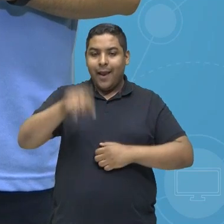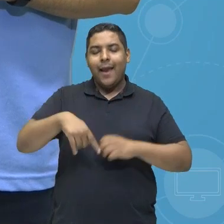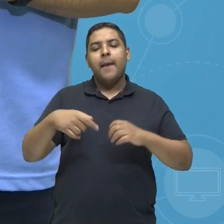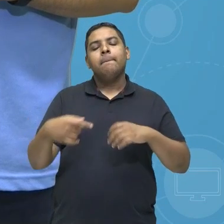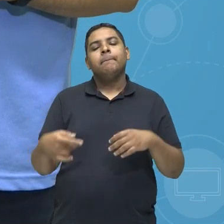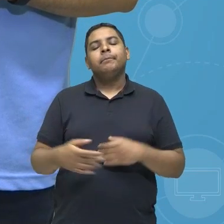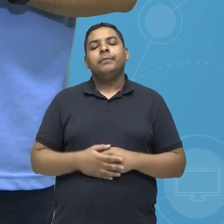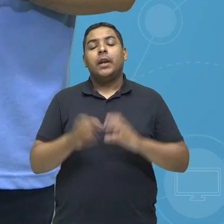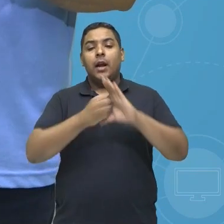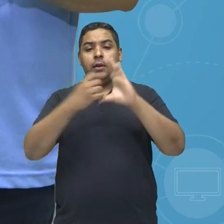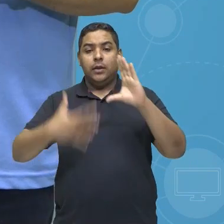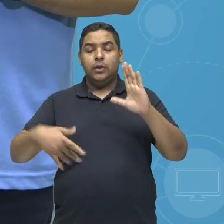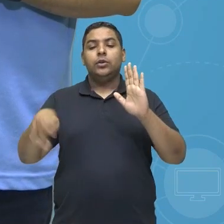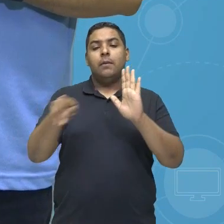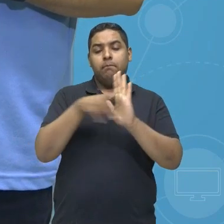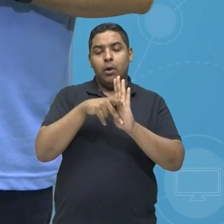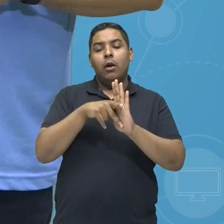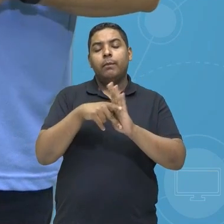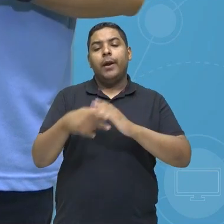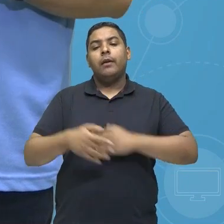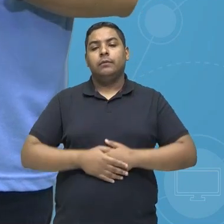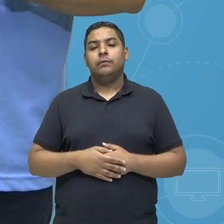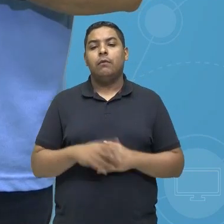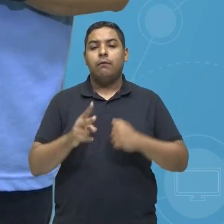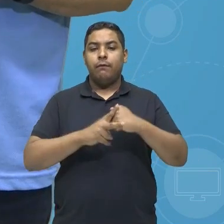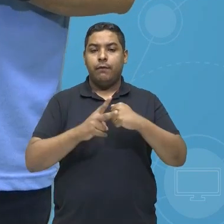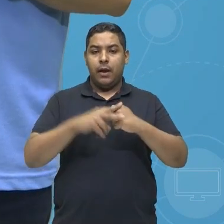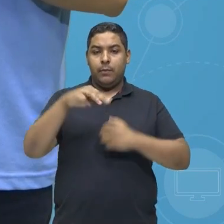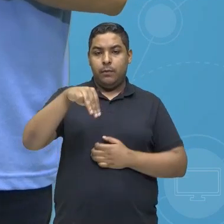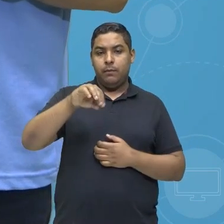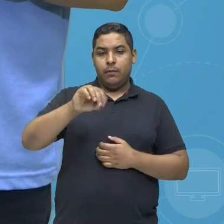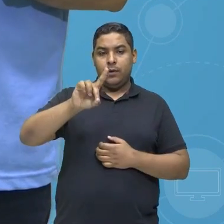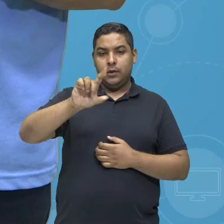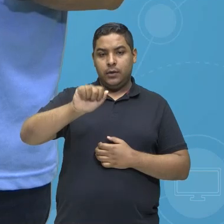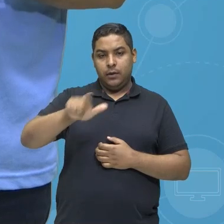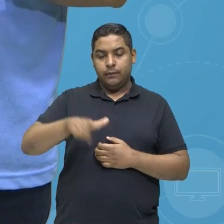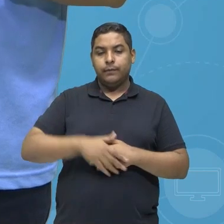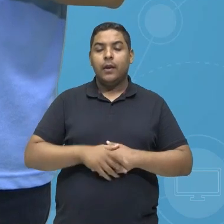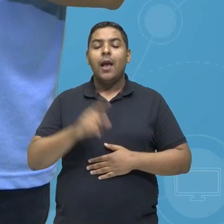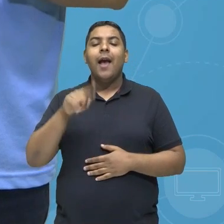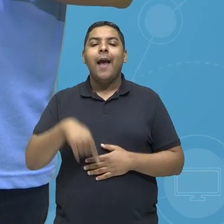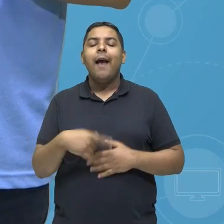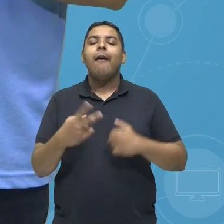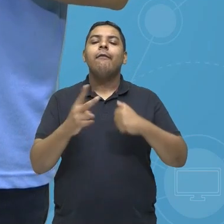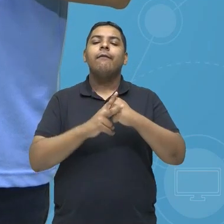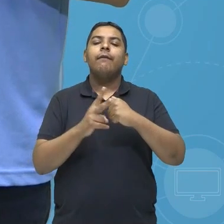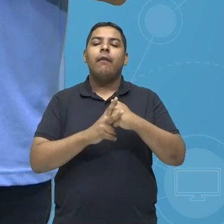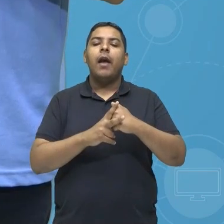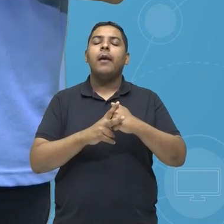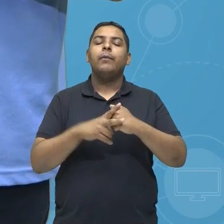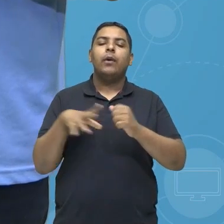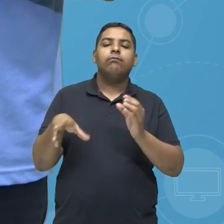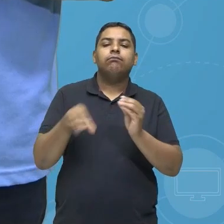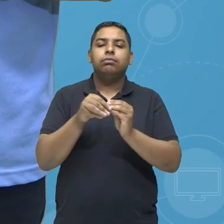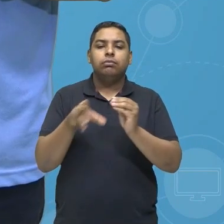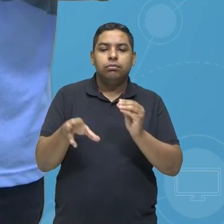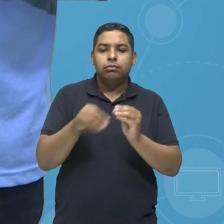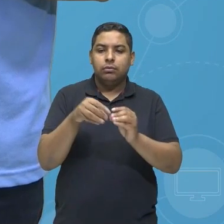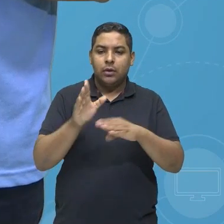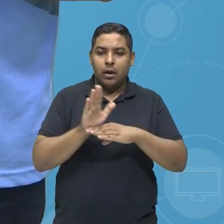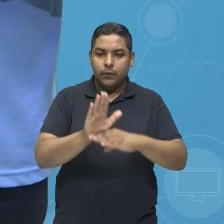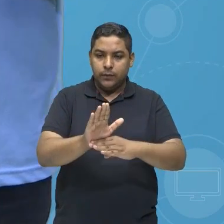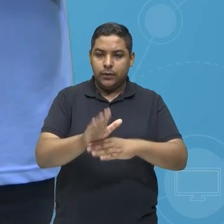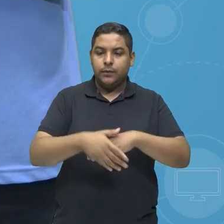verbos modais, né? Então, primeiro ali, eles são verbos auxiliares. Segundo, eles não seguem a